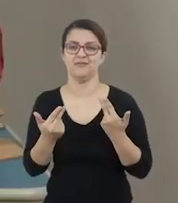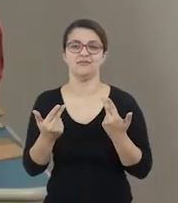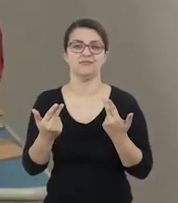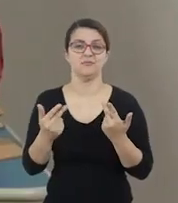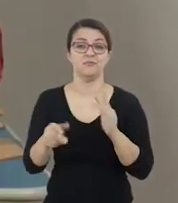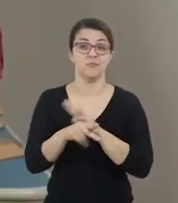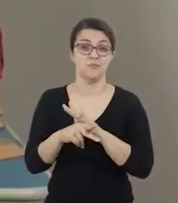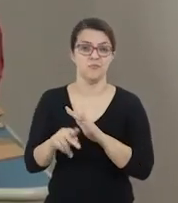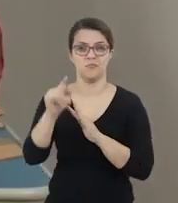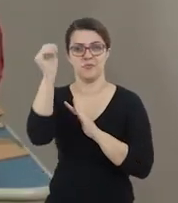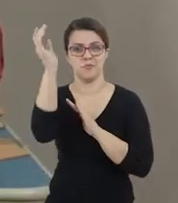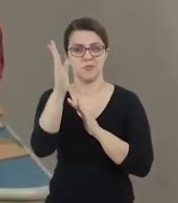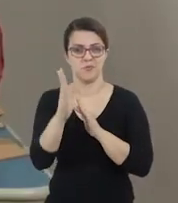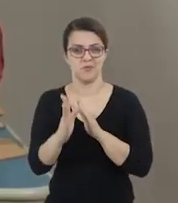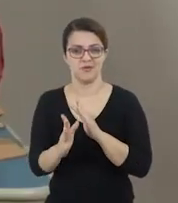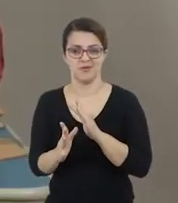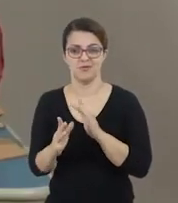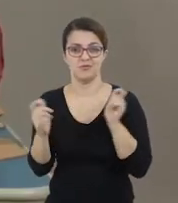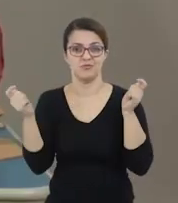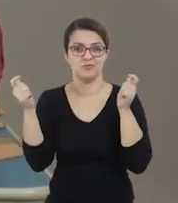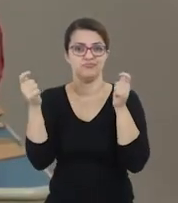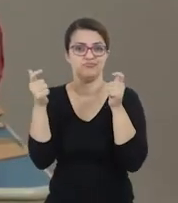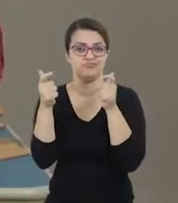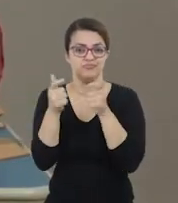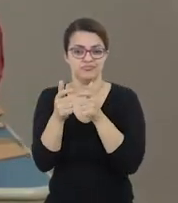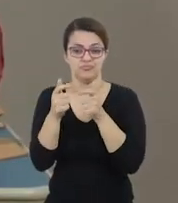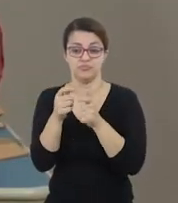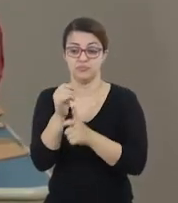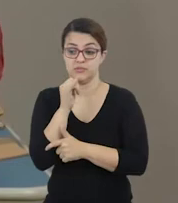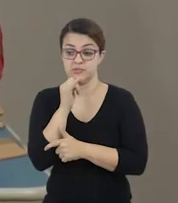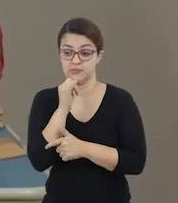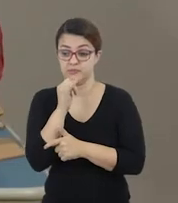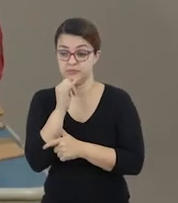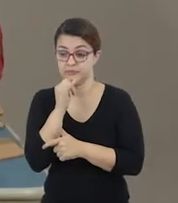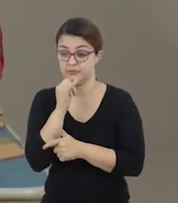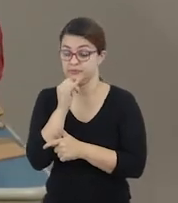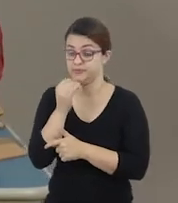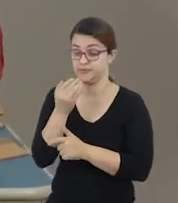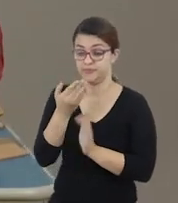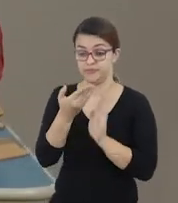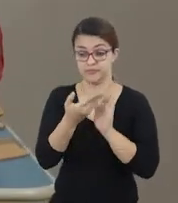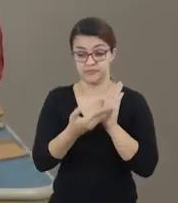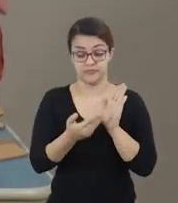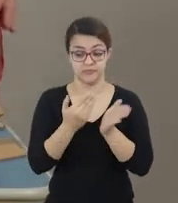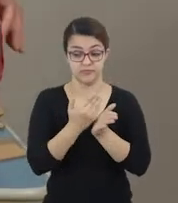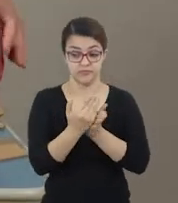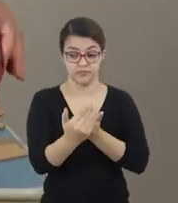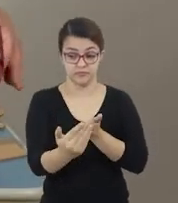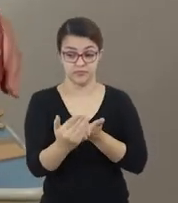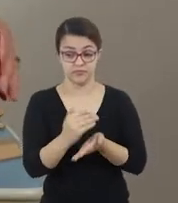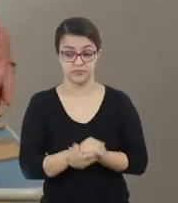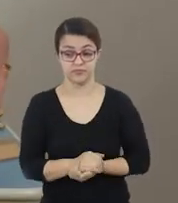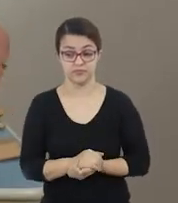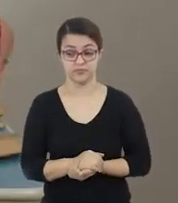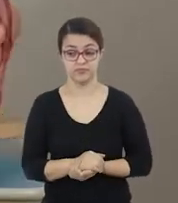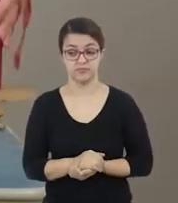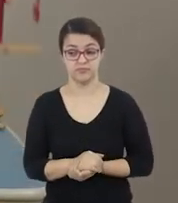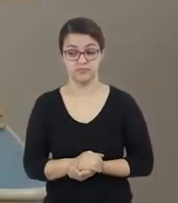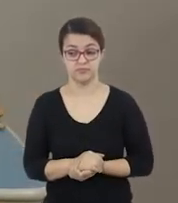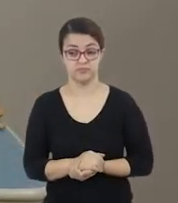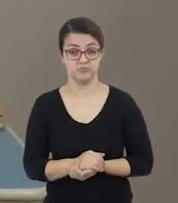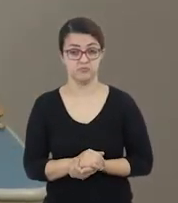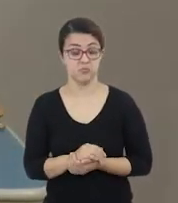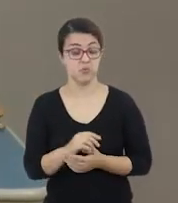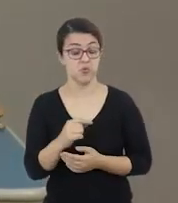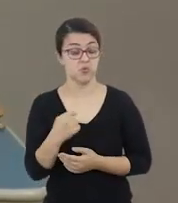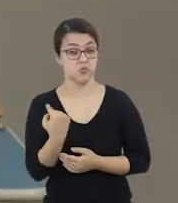fauna brasileira, tá? Nós temos aqui alguns exemplares. Vou começar pelo nosso